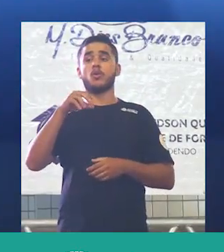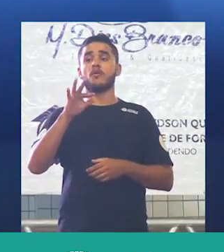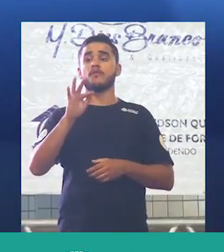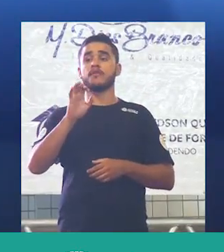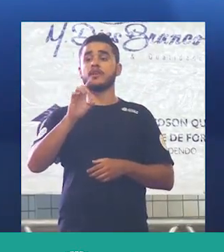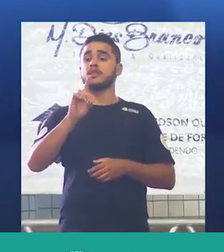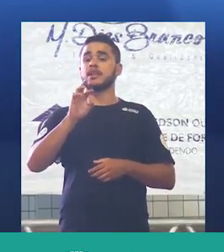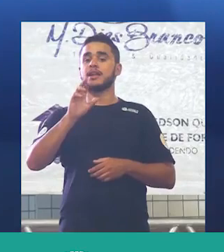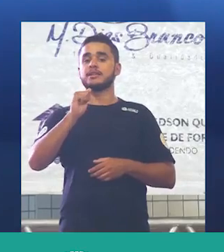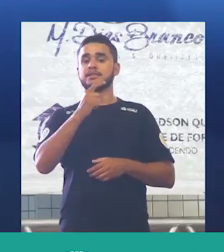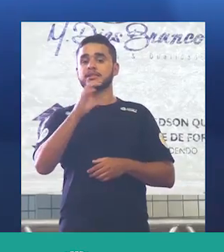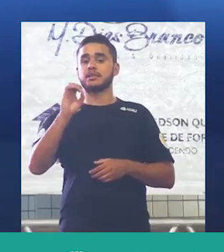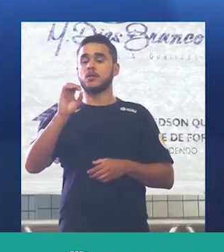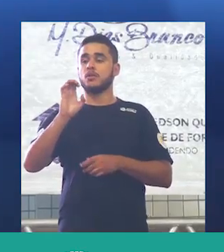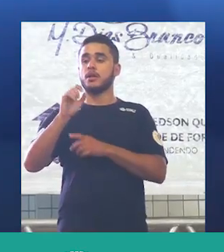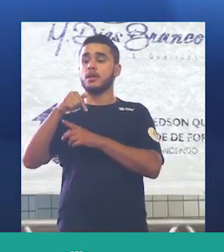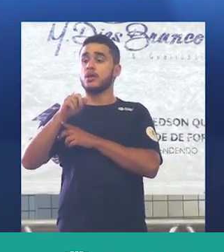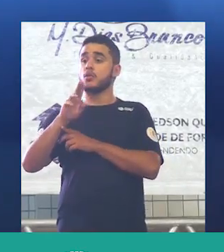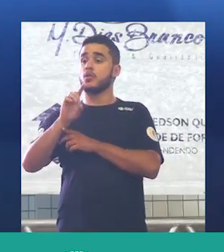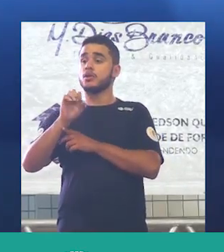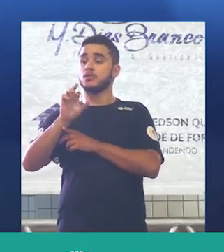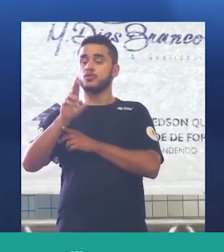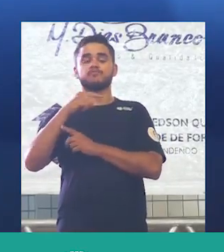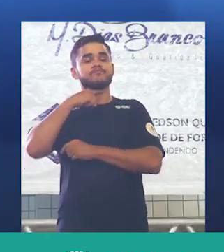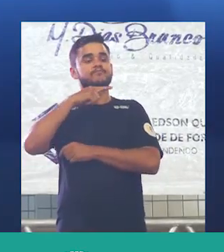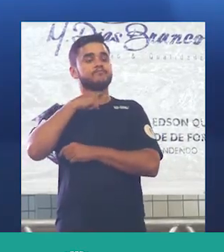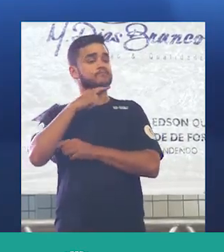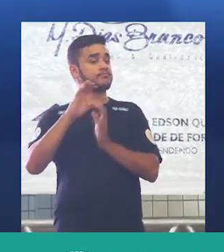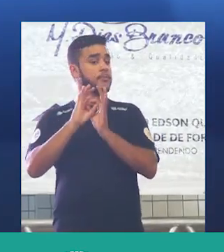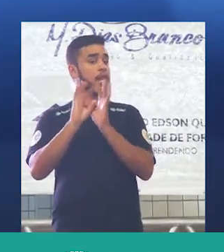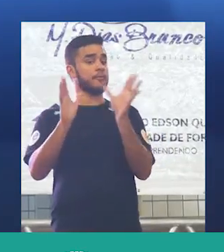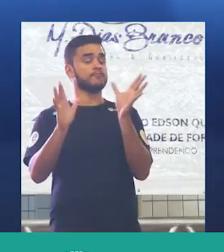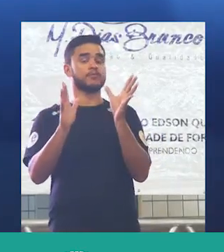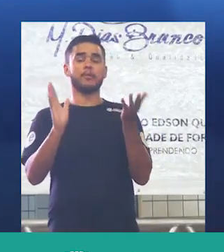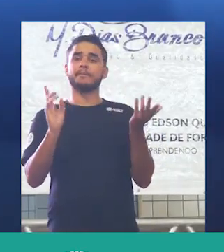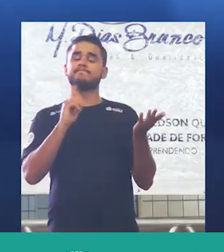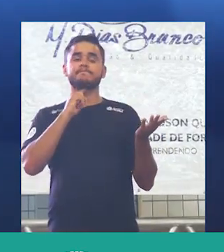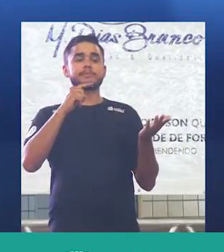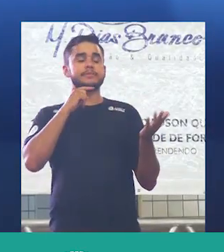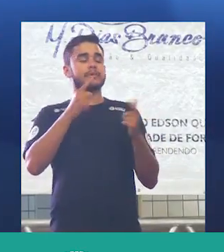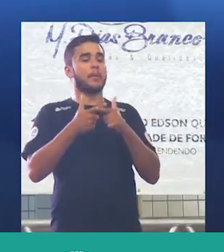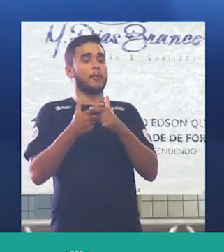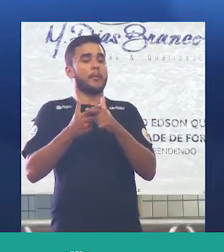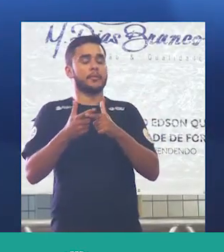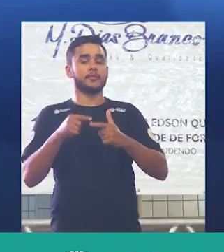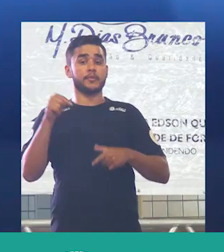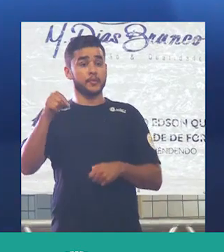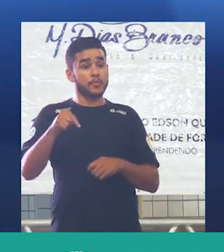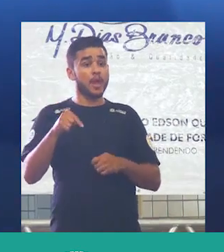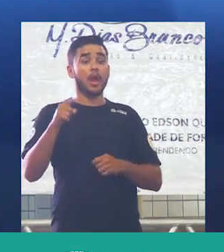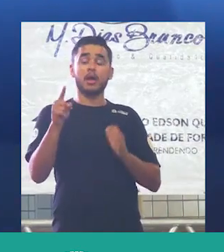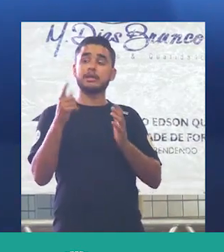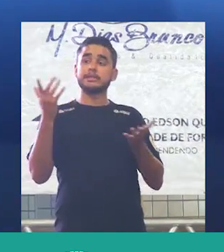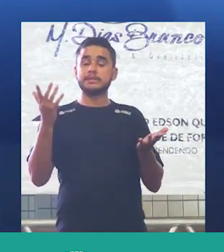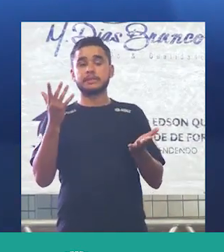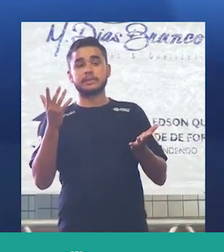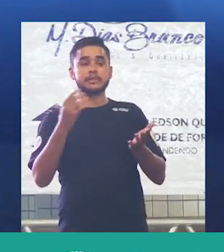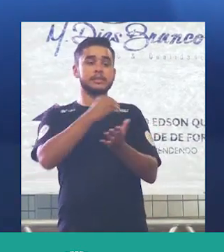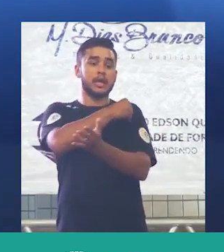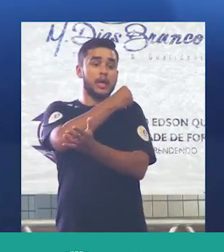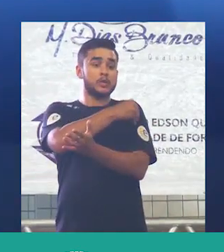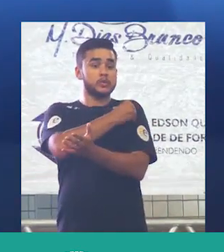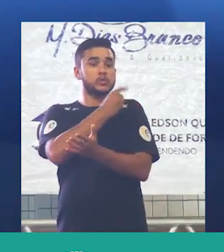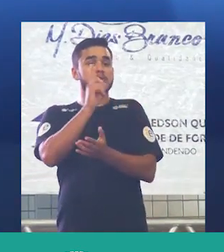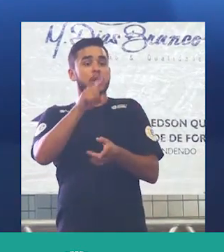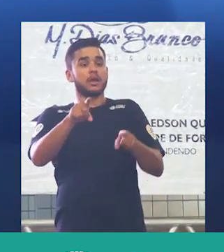dando certo. Mas veja que o açúcar e o algodão estão em baixa, então havia necessidade